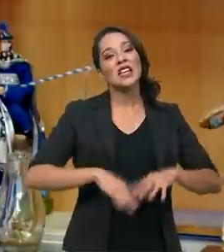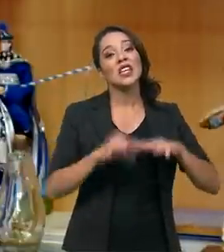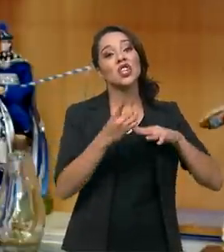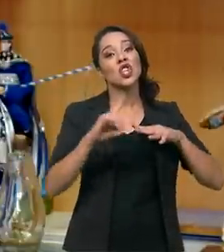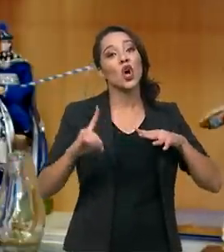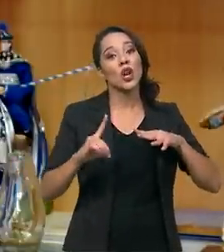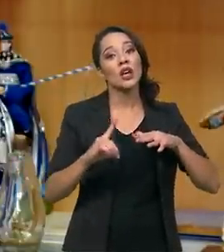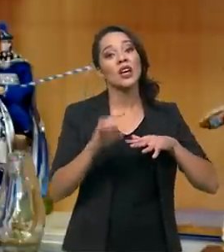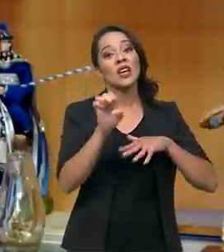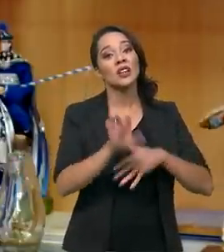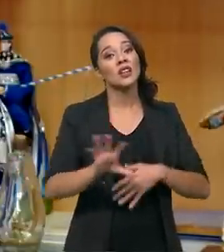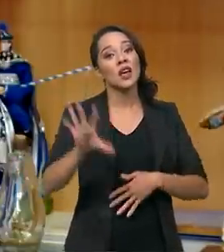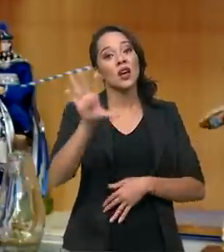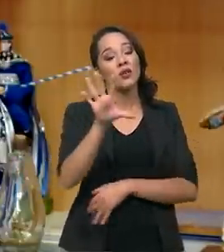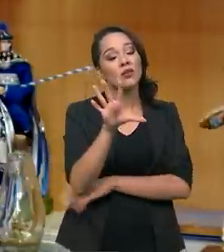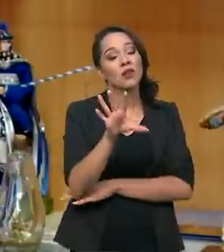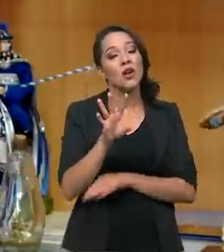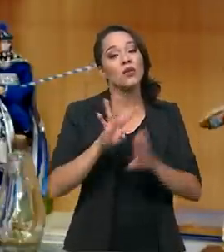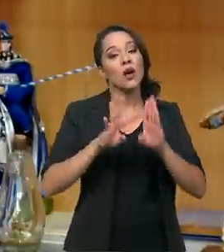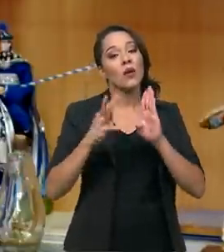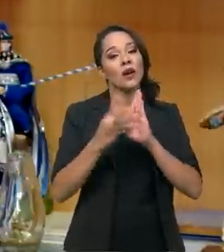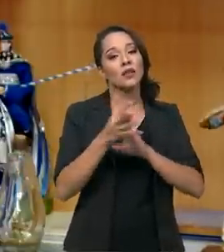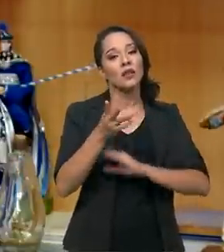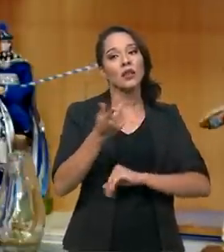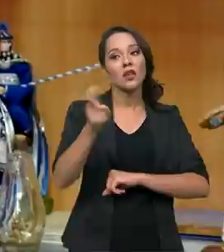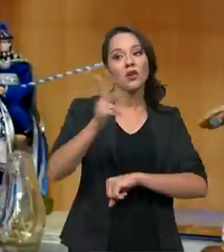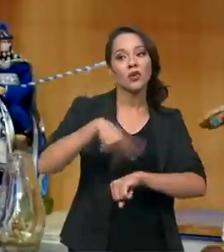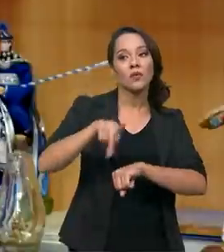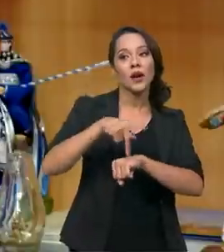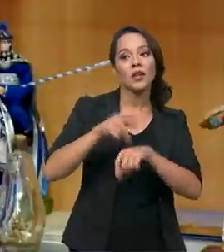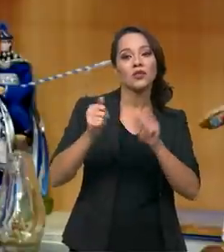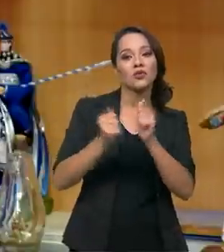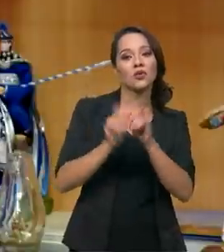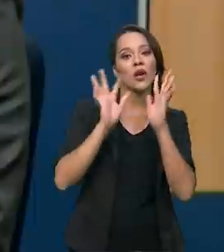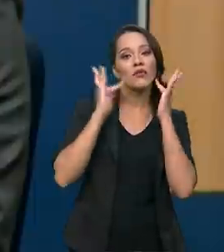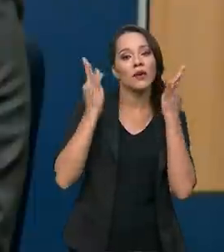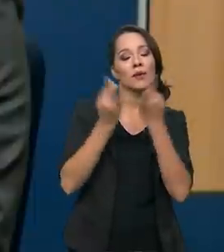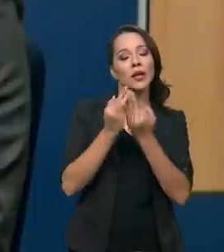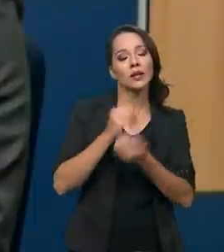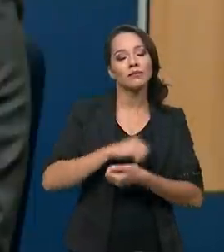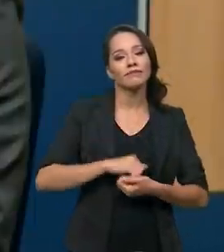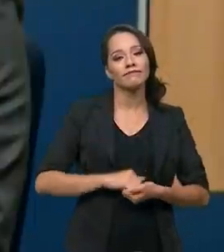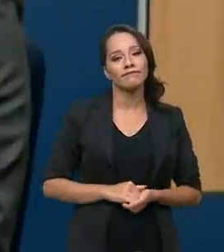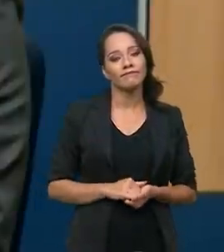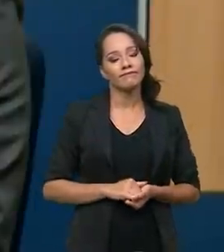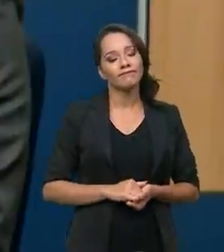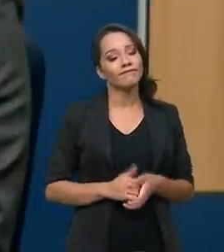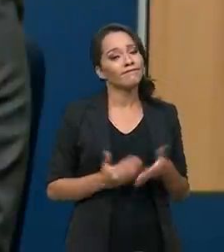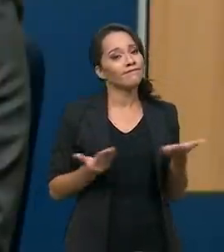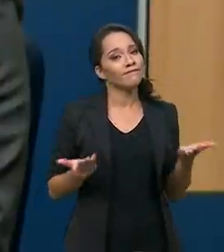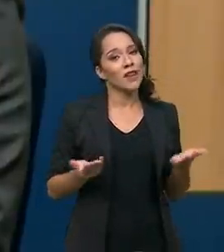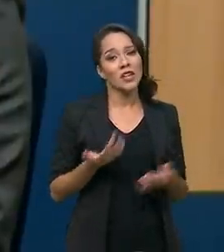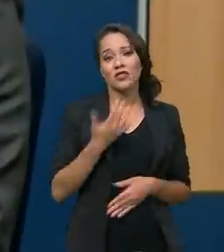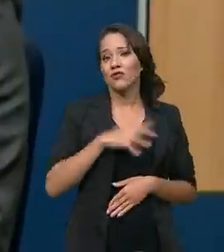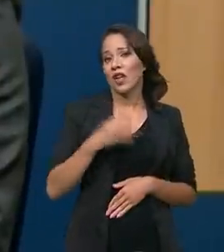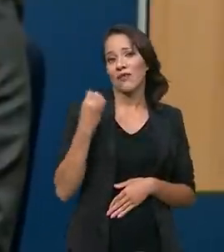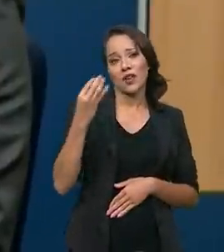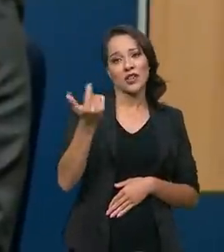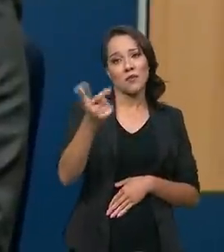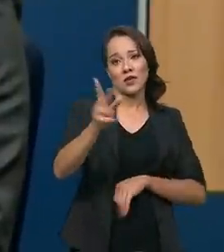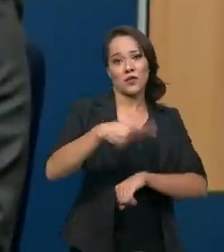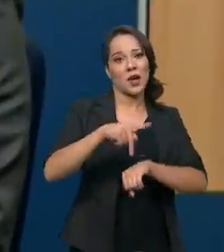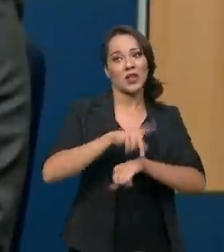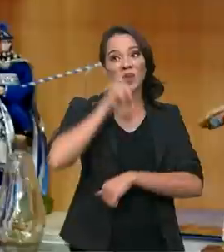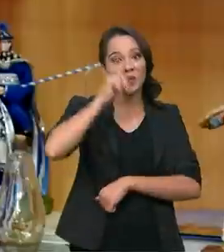e Euro então a 40 anos países estranhos muito a família e ninguém viagem gostaria você